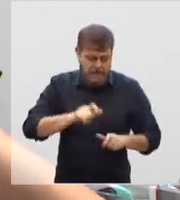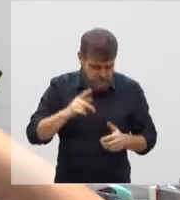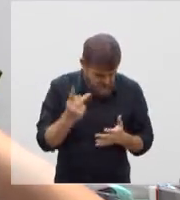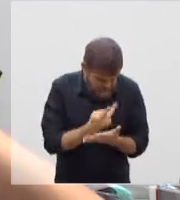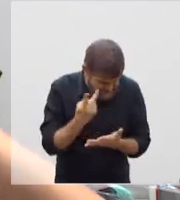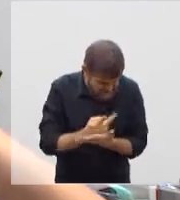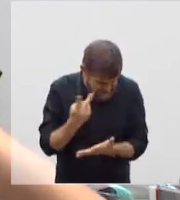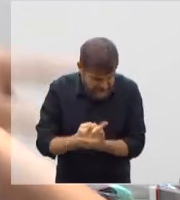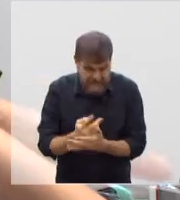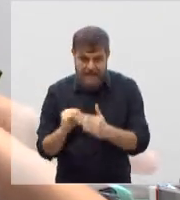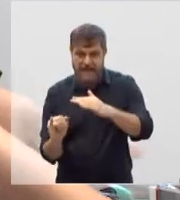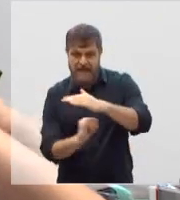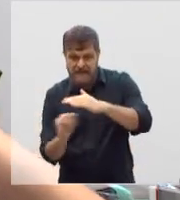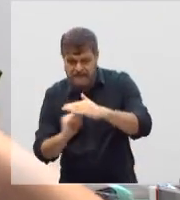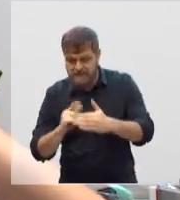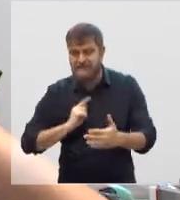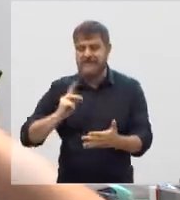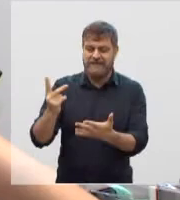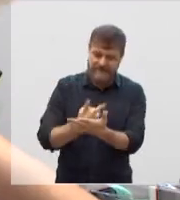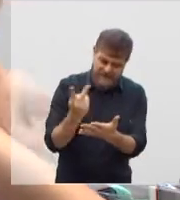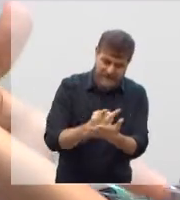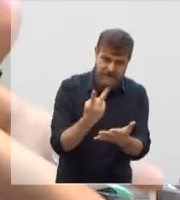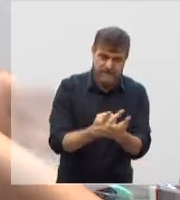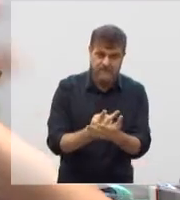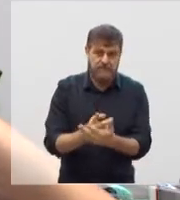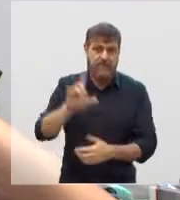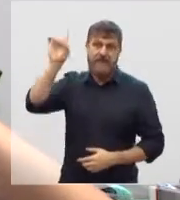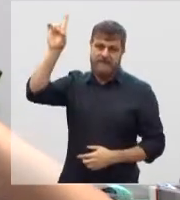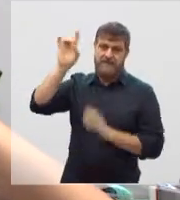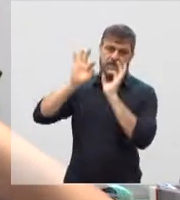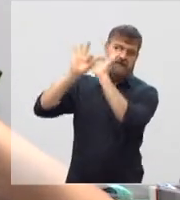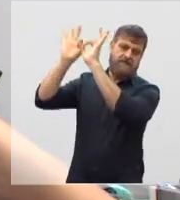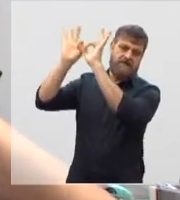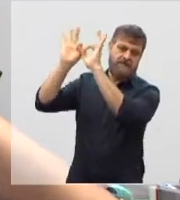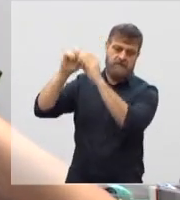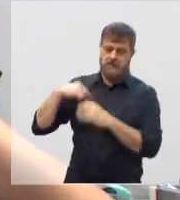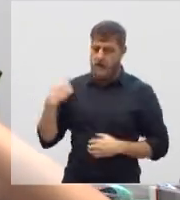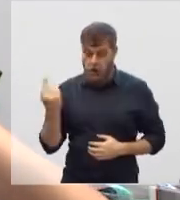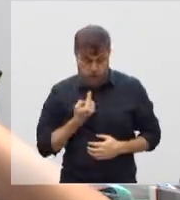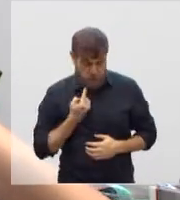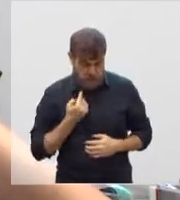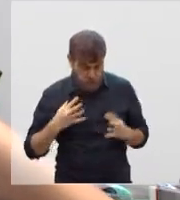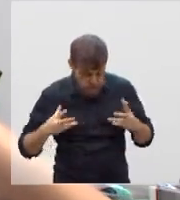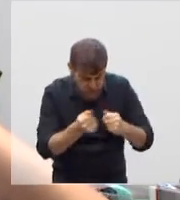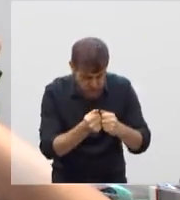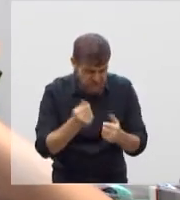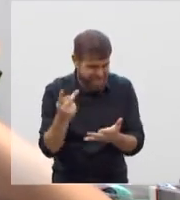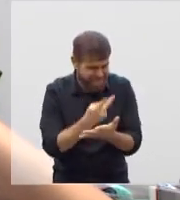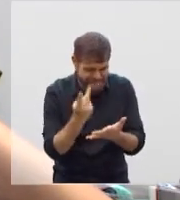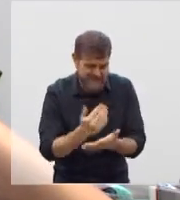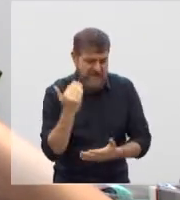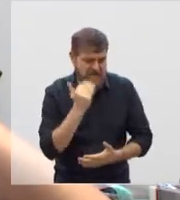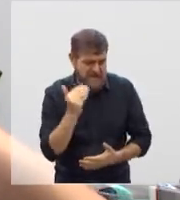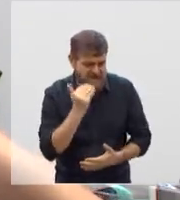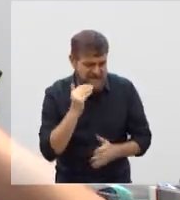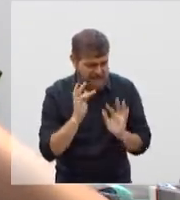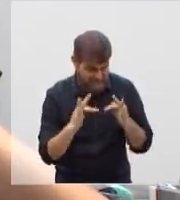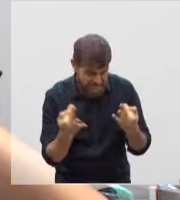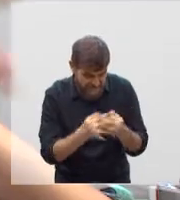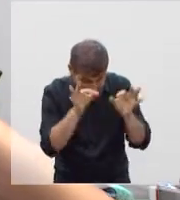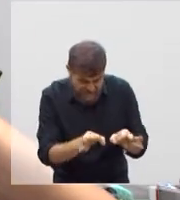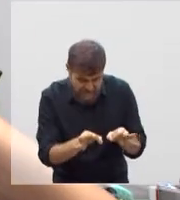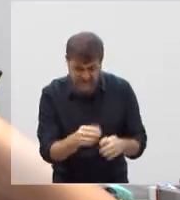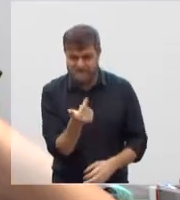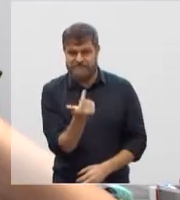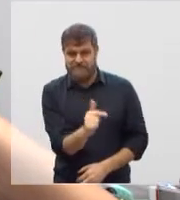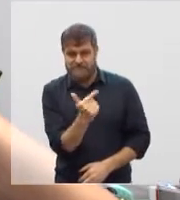as pessoas são imperfeitas, as instituições são imperfeitas. Perfeito é só Deus. Os demais são tudo imperfeitos, né? Ninguém tem